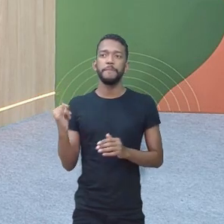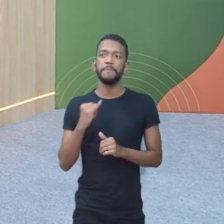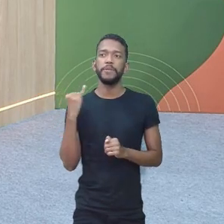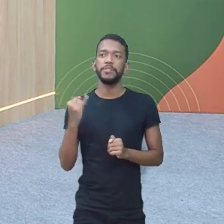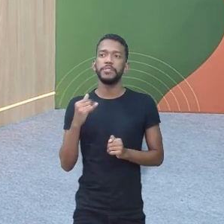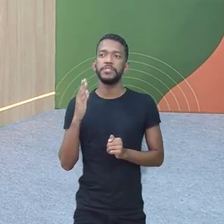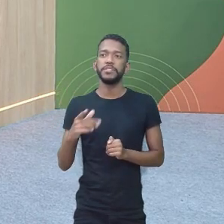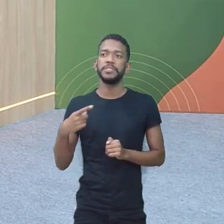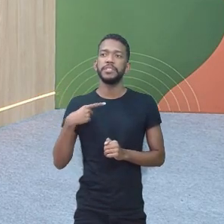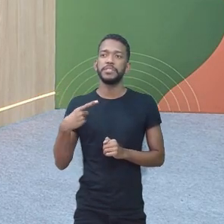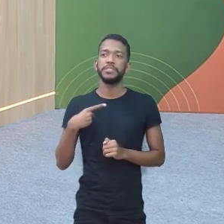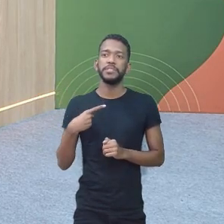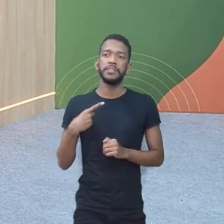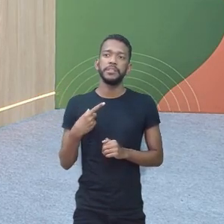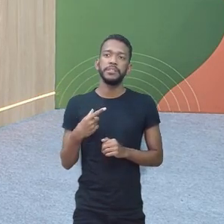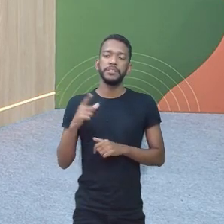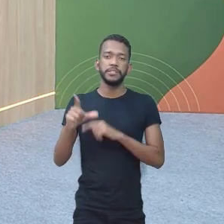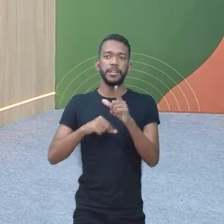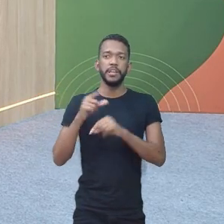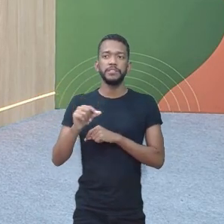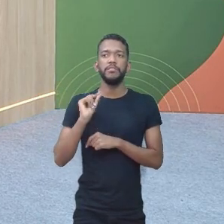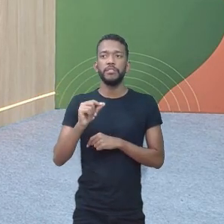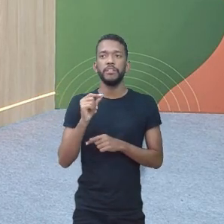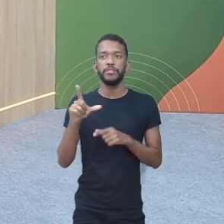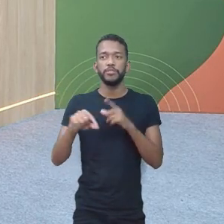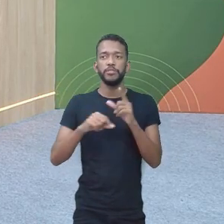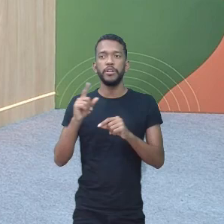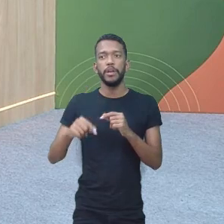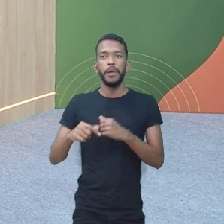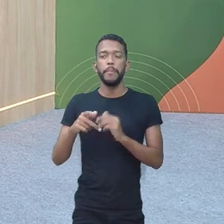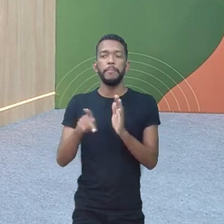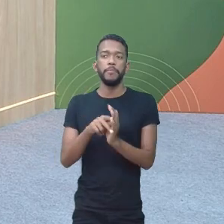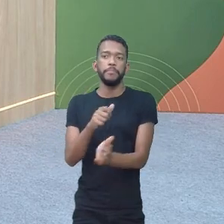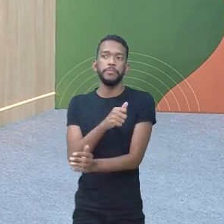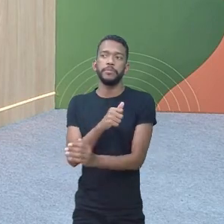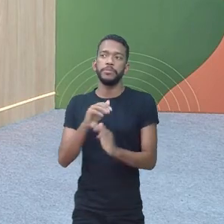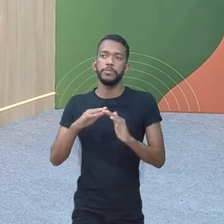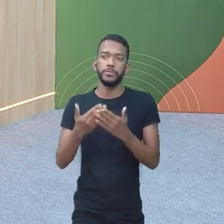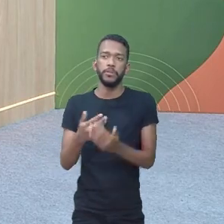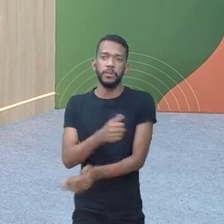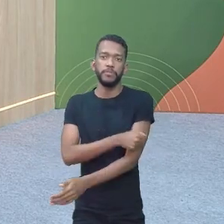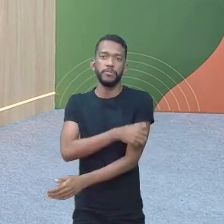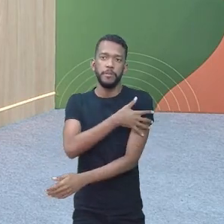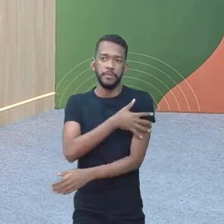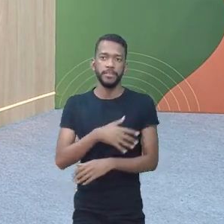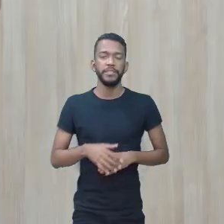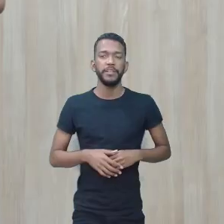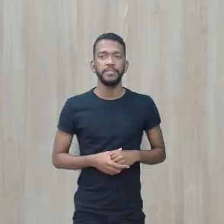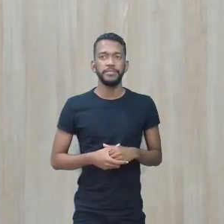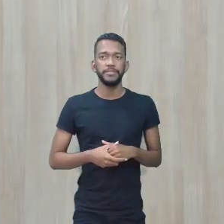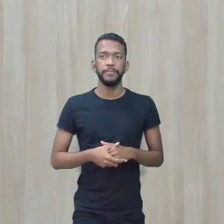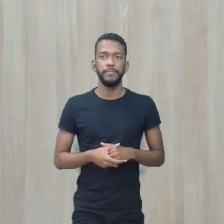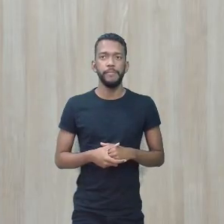porque foi uma seleção, e aí quem escolheu foi os alunos do ensino fundamental.